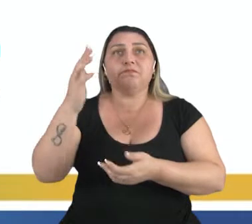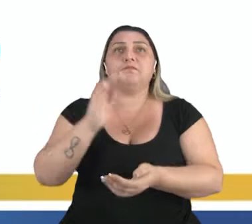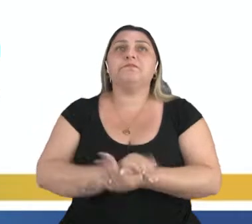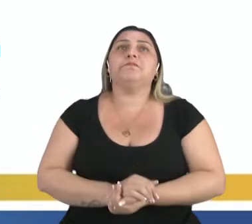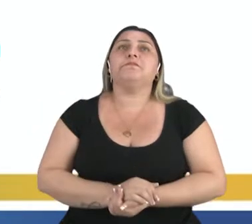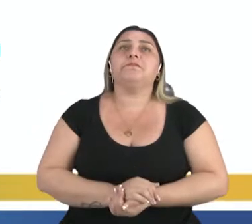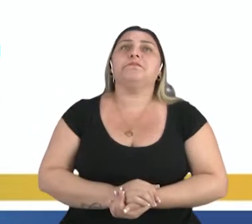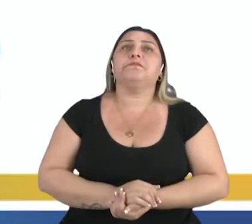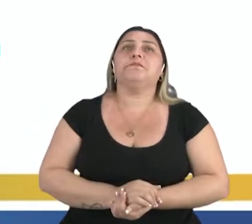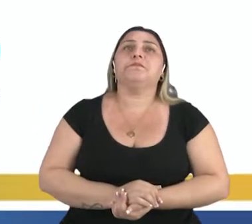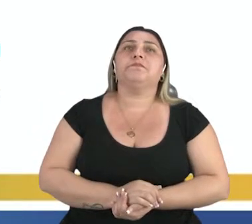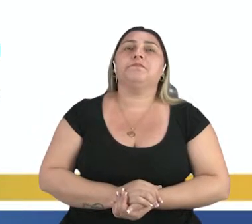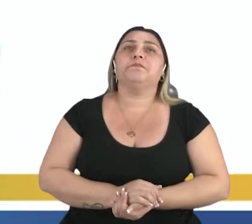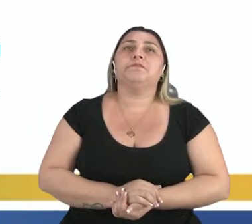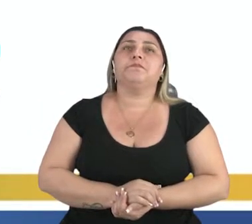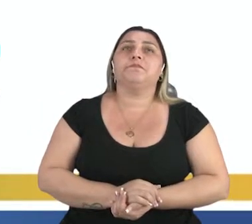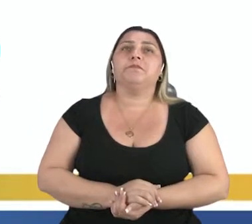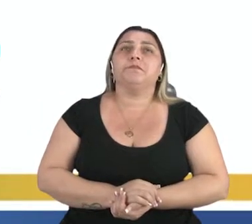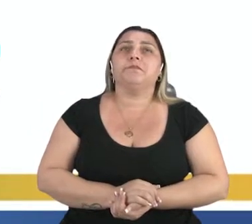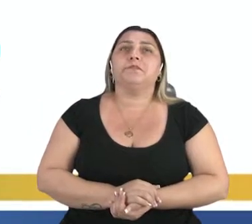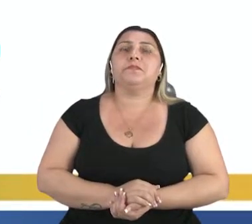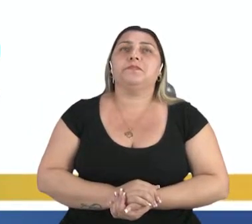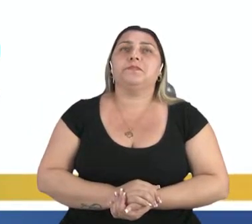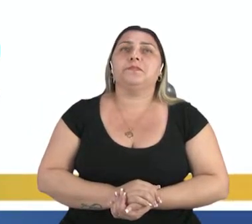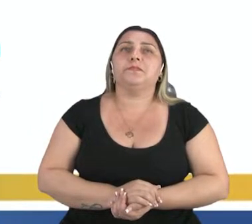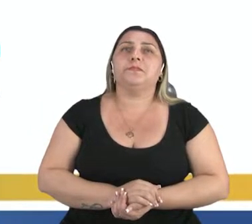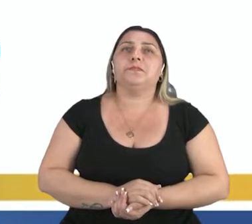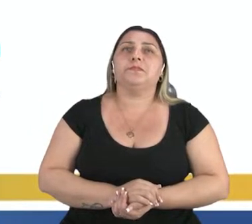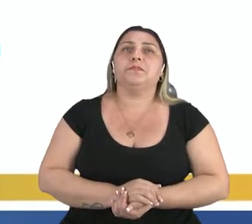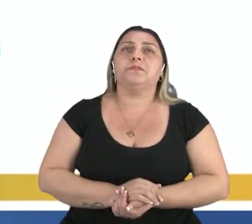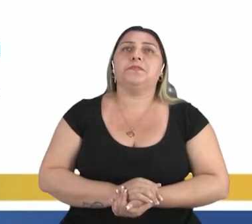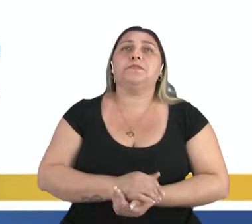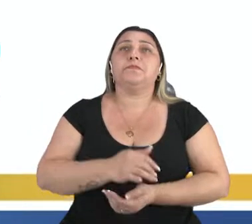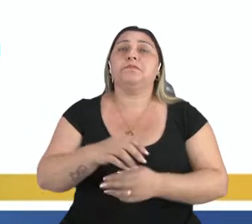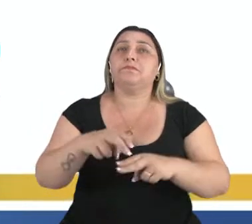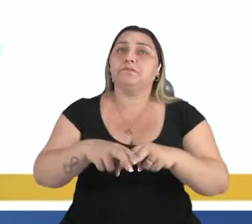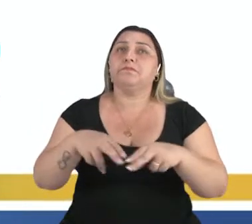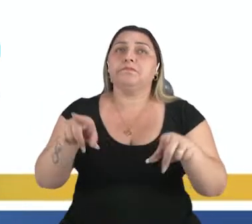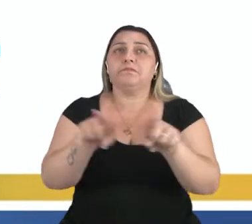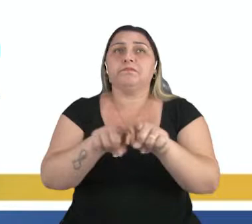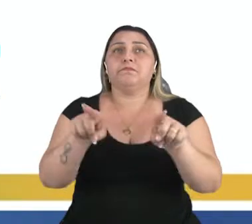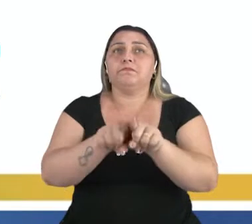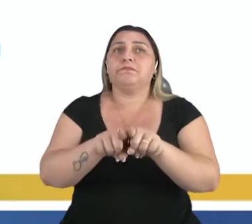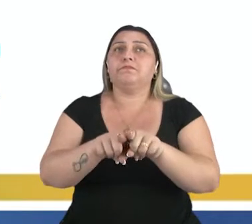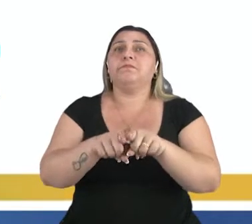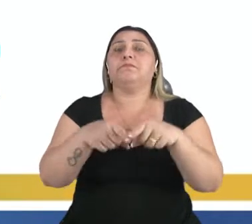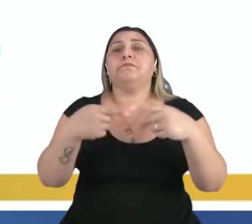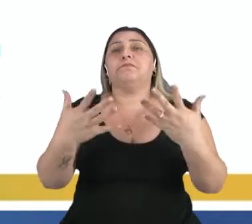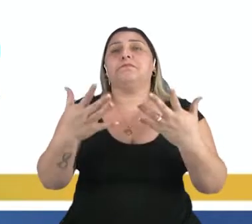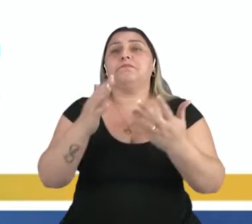O primeiro ponto é isso, focar no assunto da atualidade. Por isso, também, eles devem